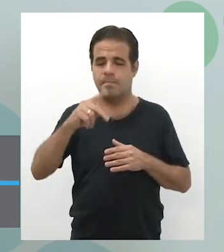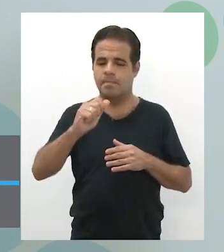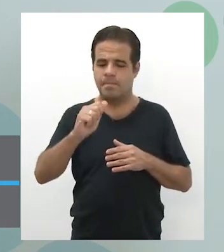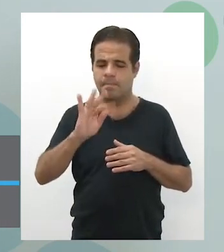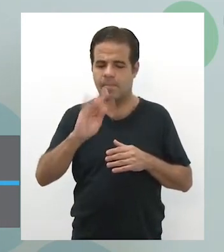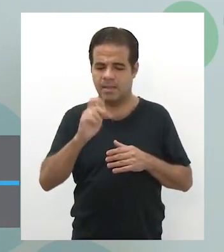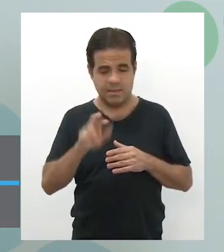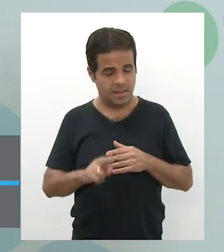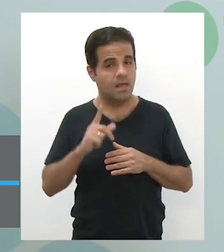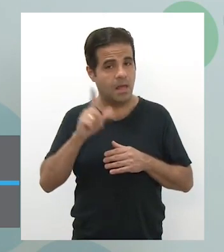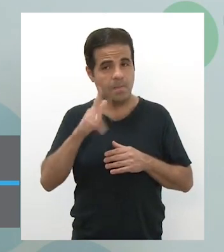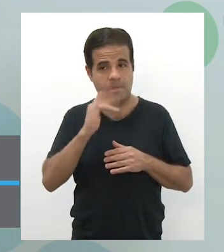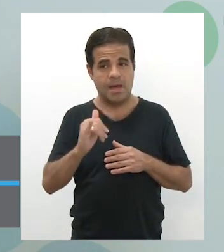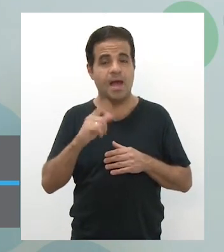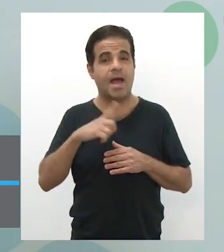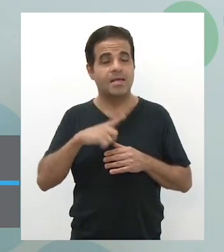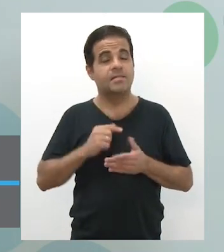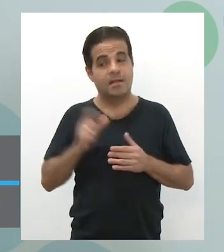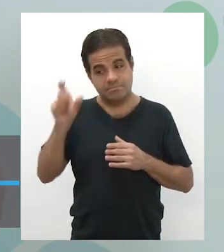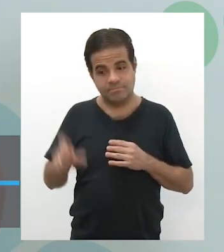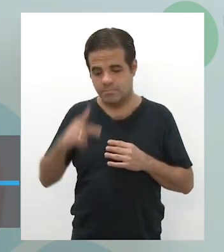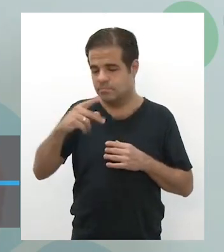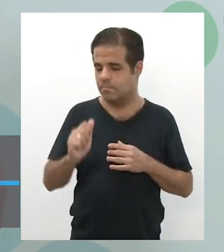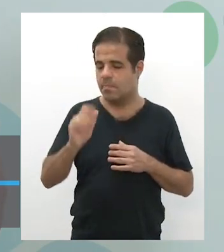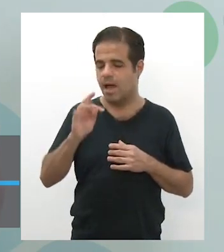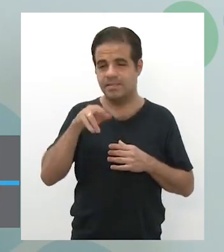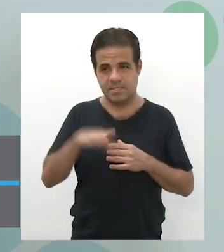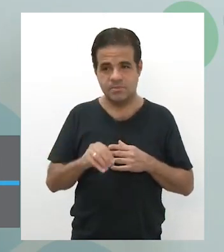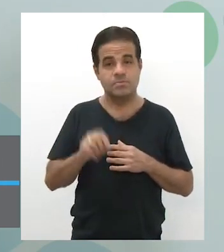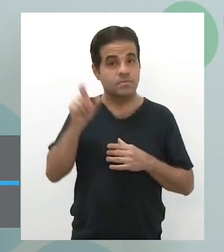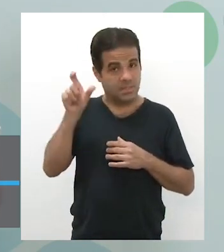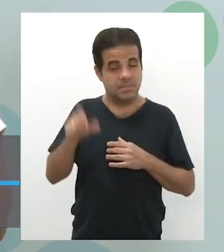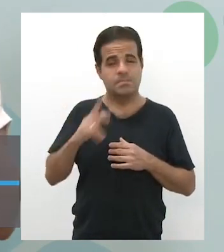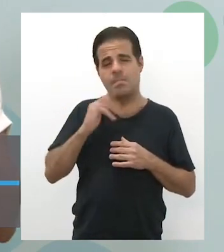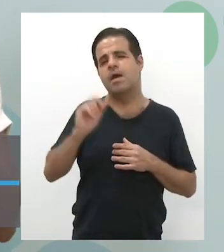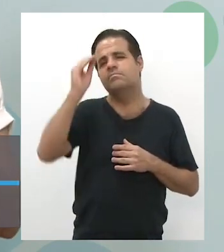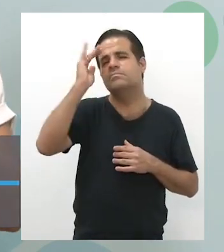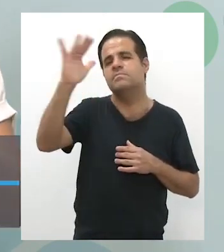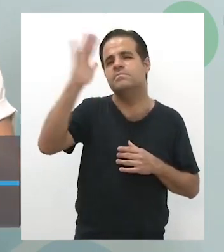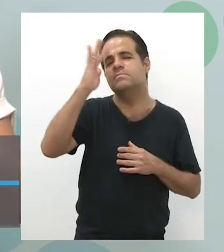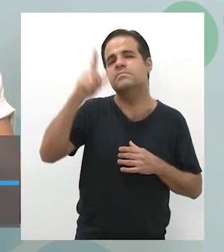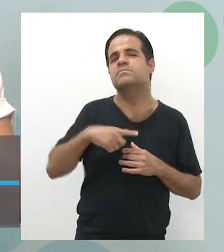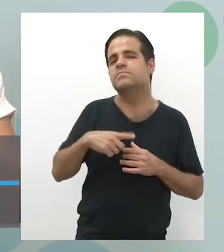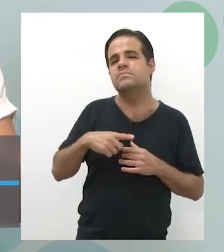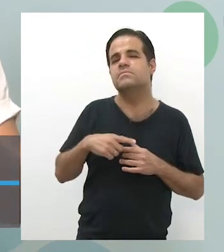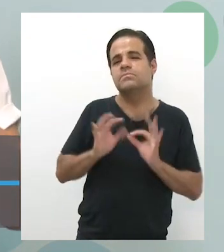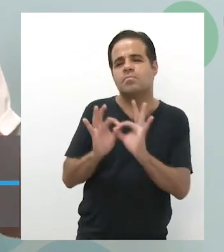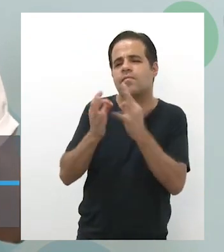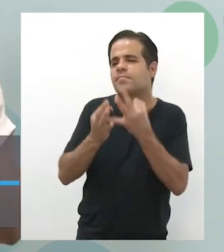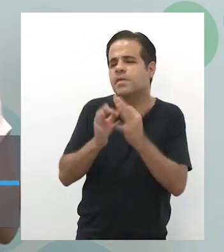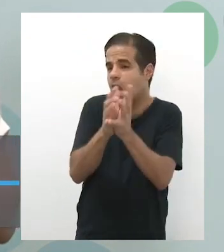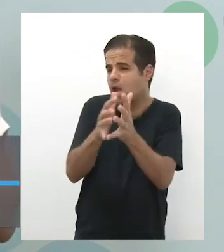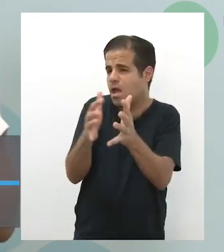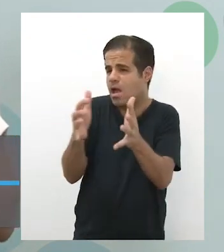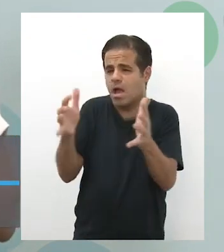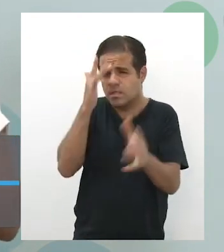partir daí que nós teremos a figura do patrício. Porque esse pai, vamos imaginar que nós temos ali uma família muito